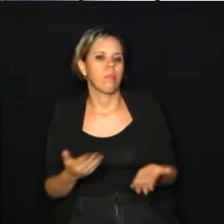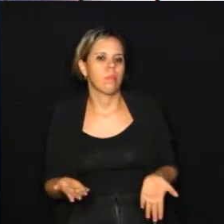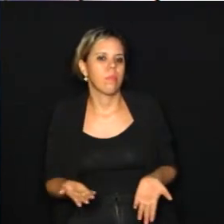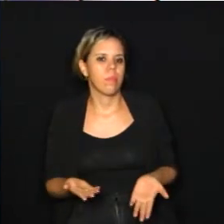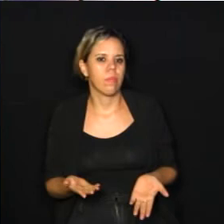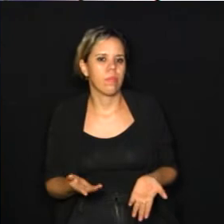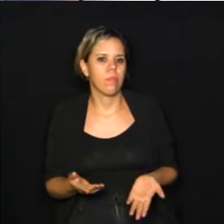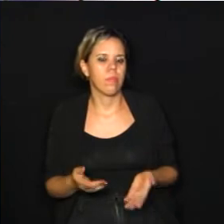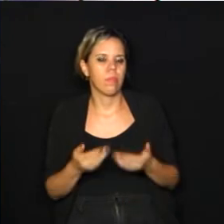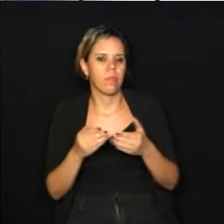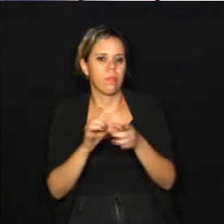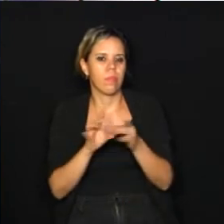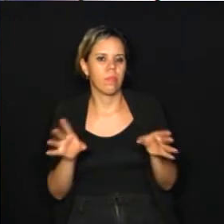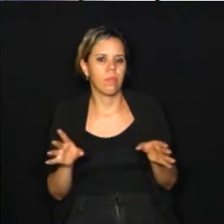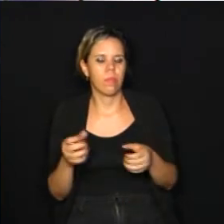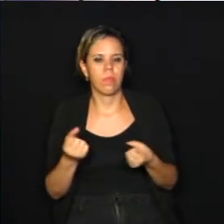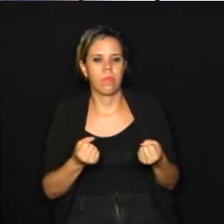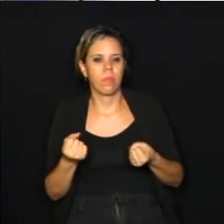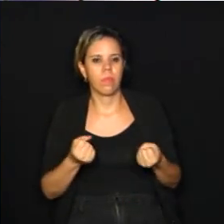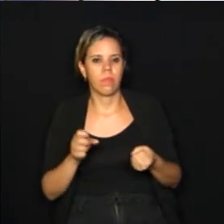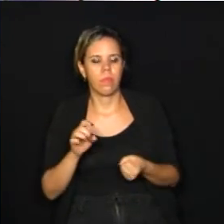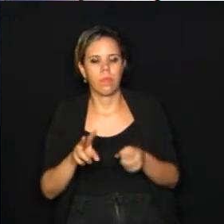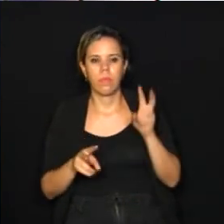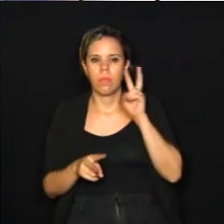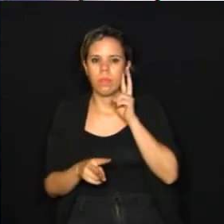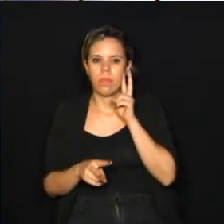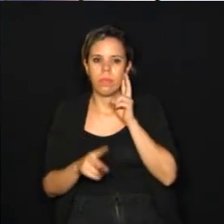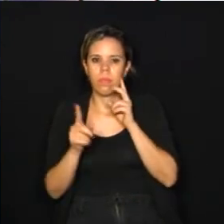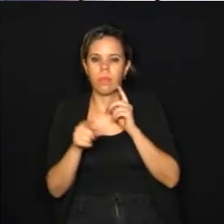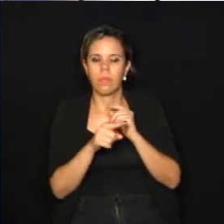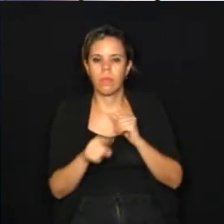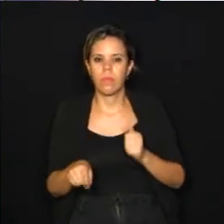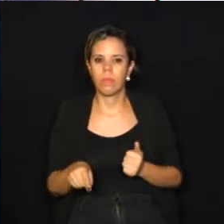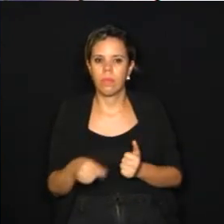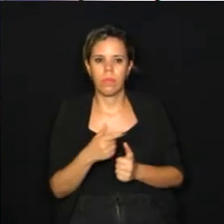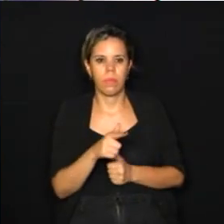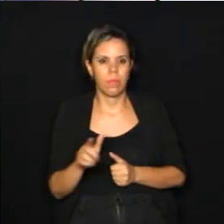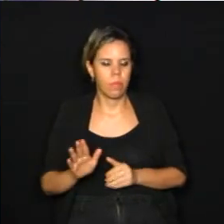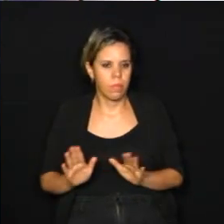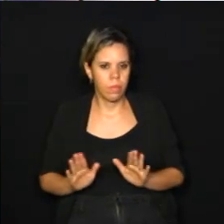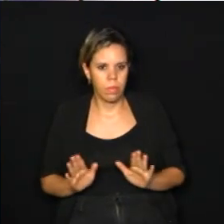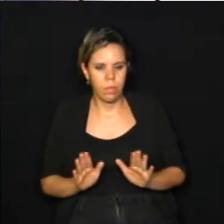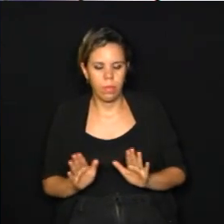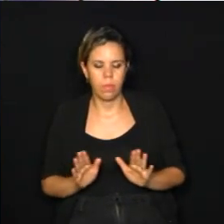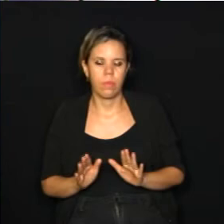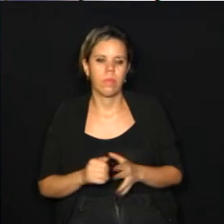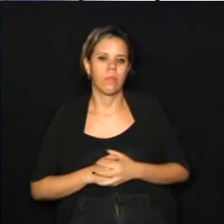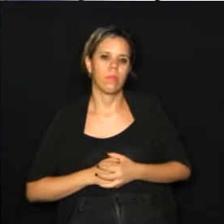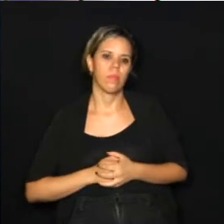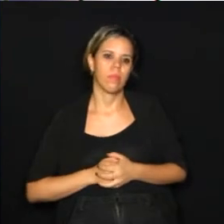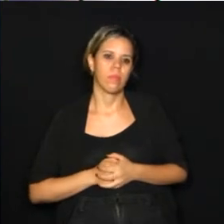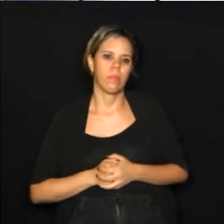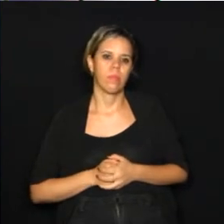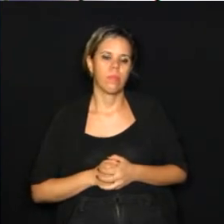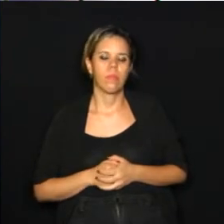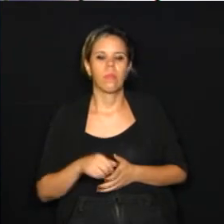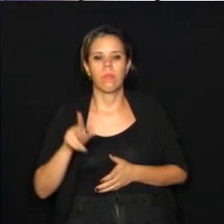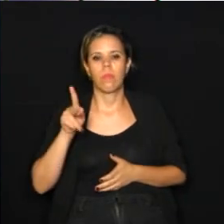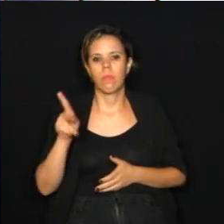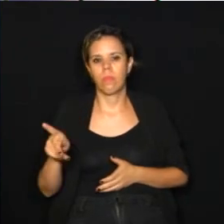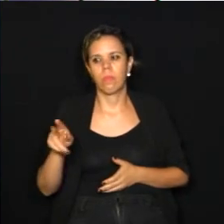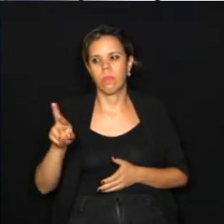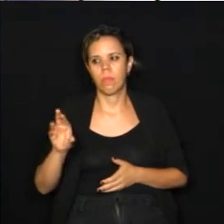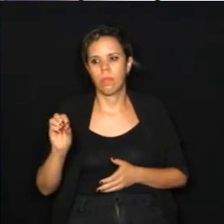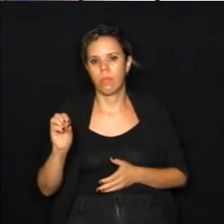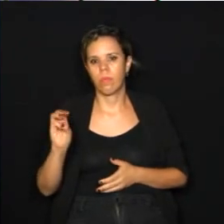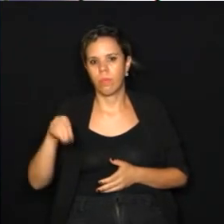a liberação de veículos só na segunda. No feriado, não haverá liberação de veículos e o PROCON também